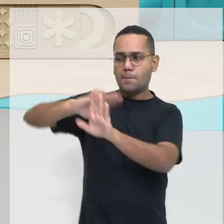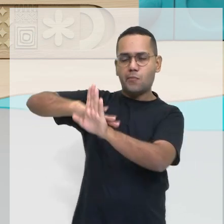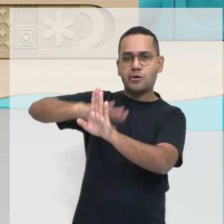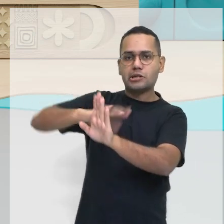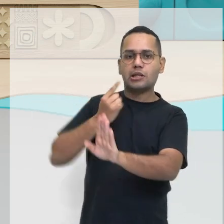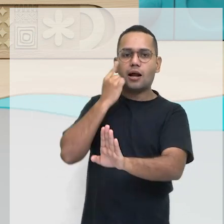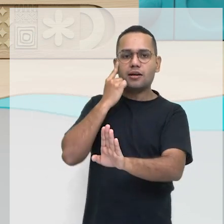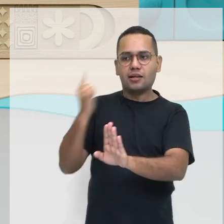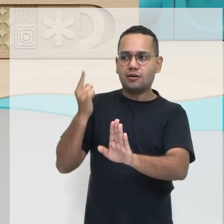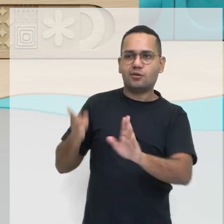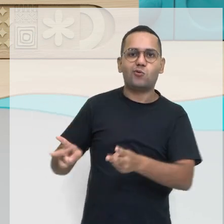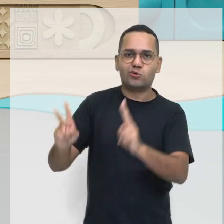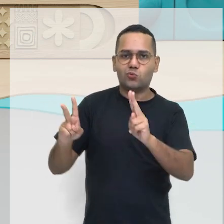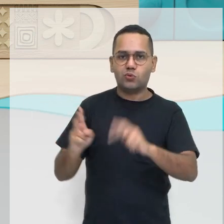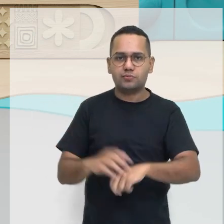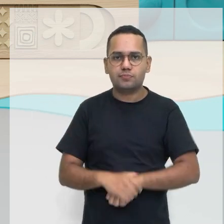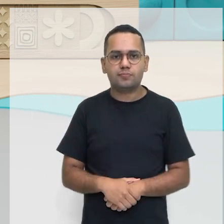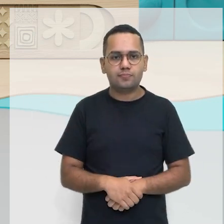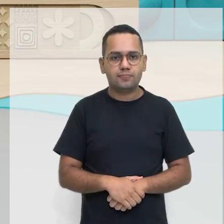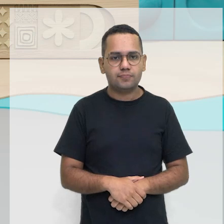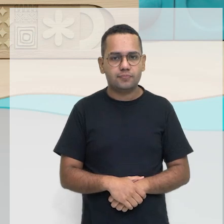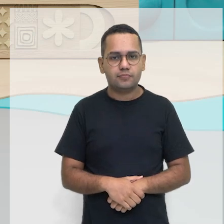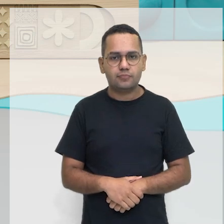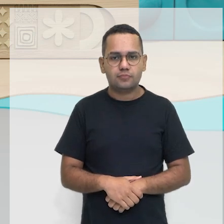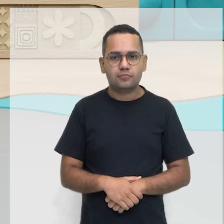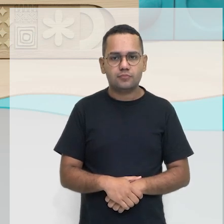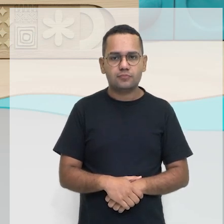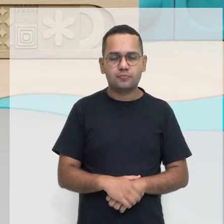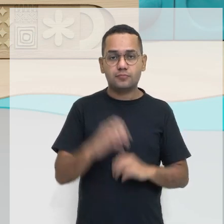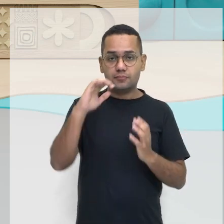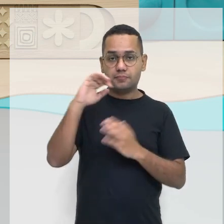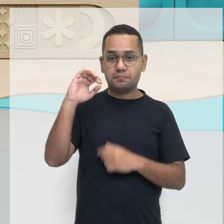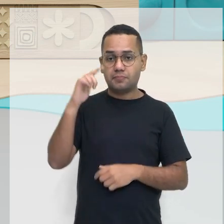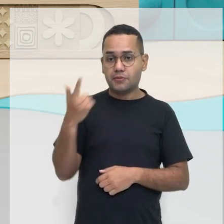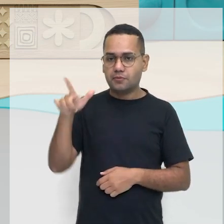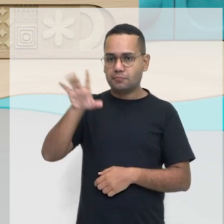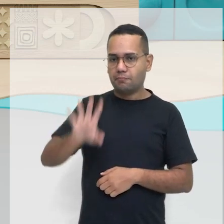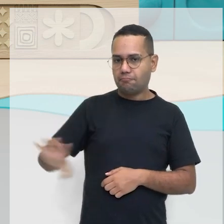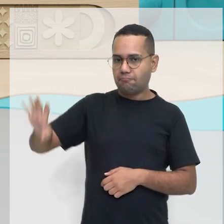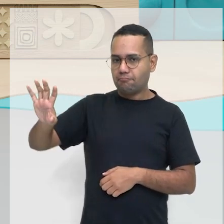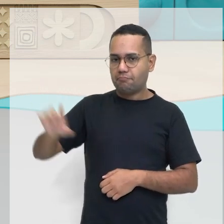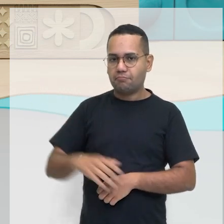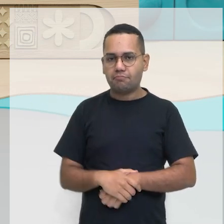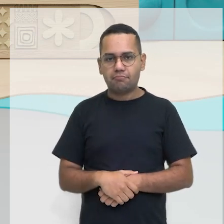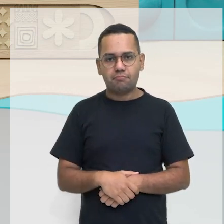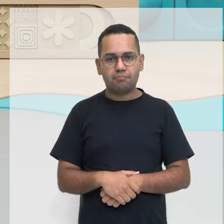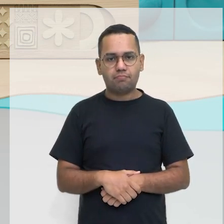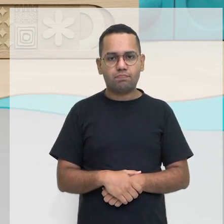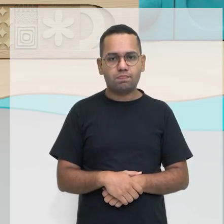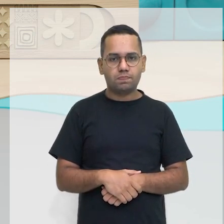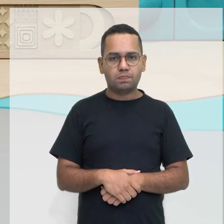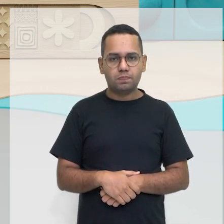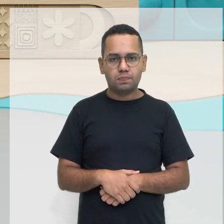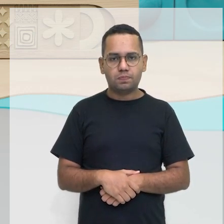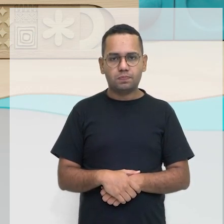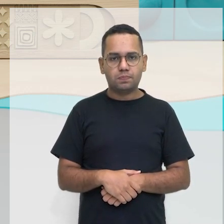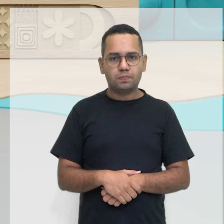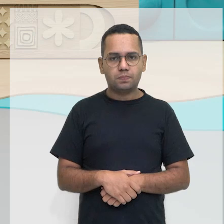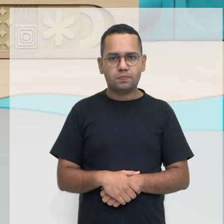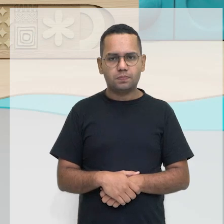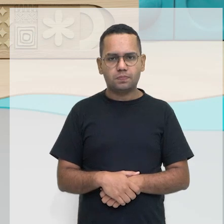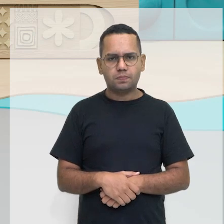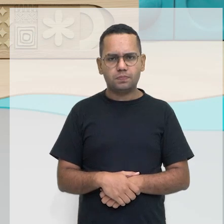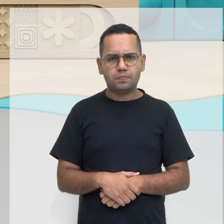quer vai permanecer, certo? E aí nós temos questionamento do sistema de